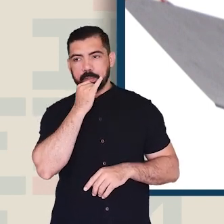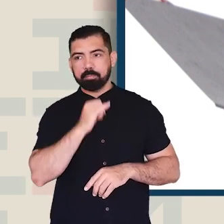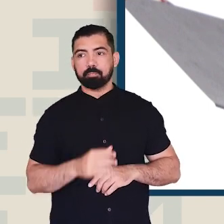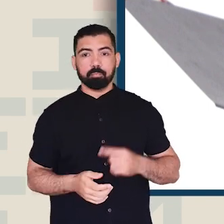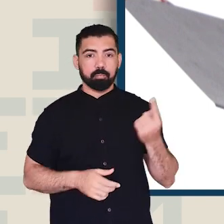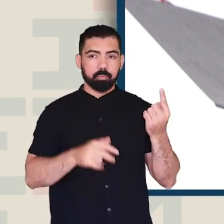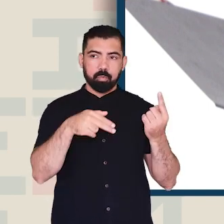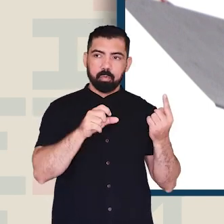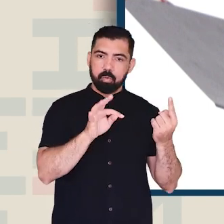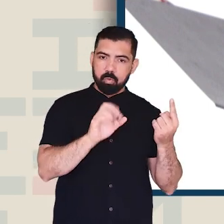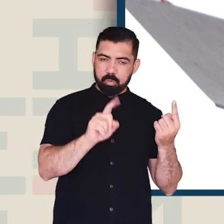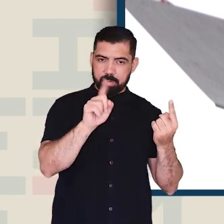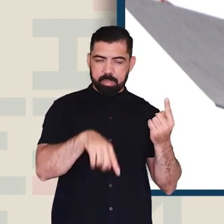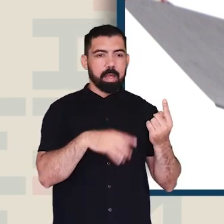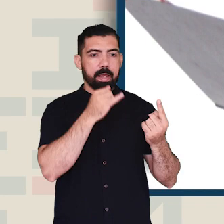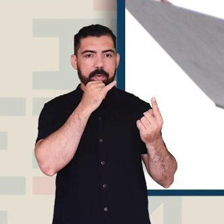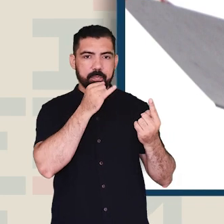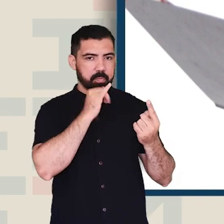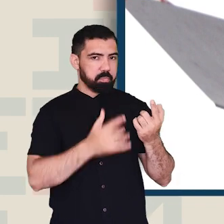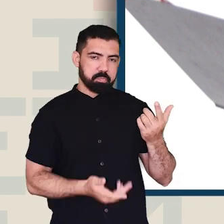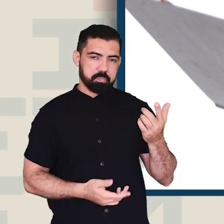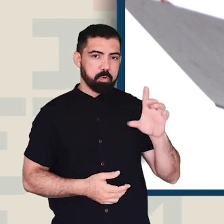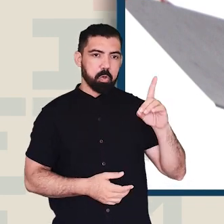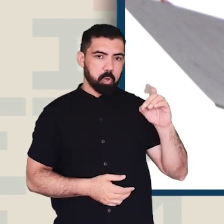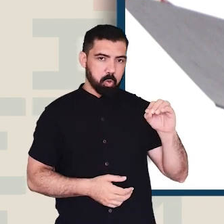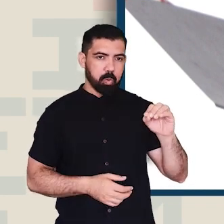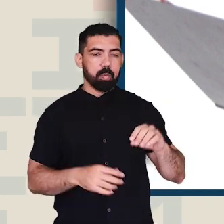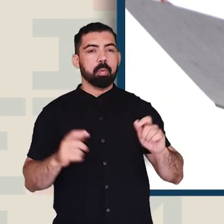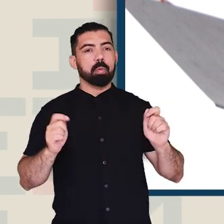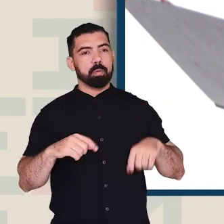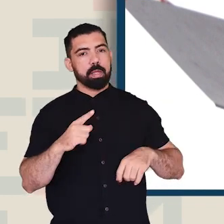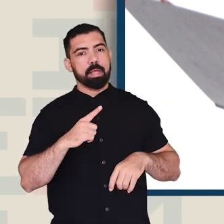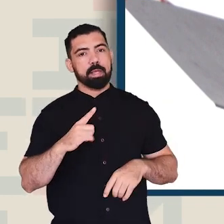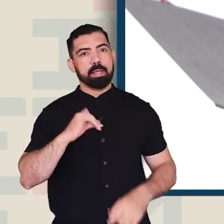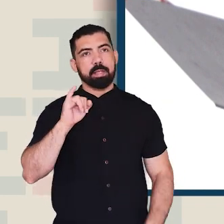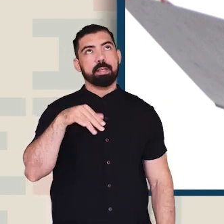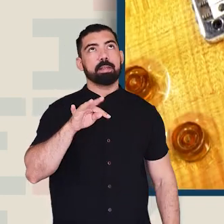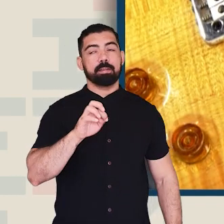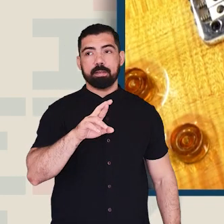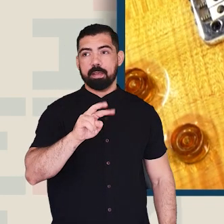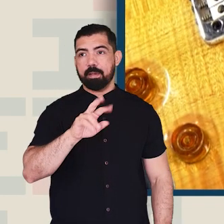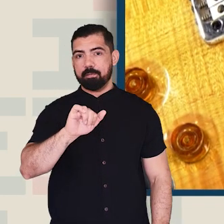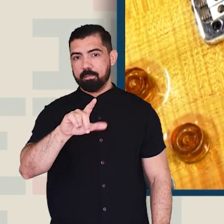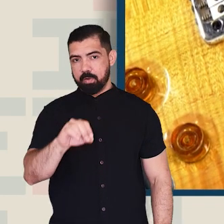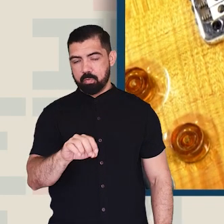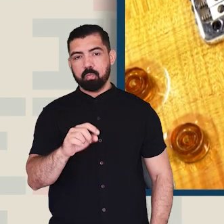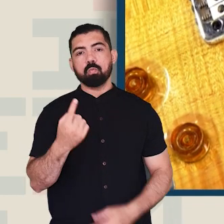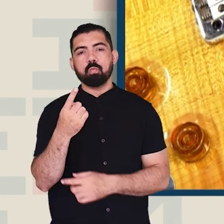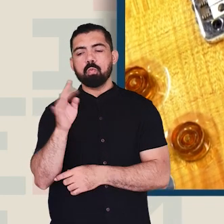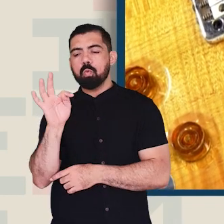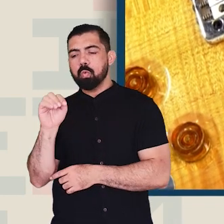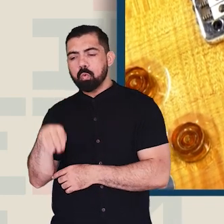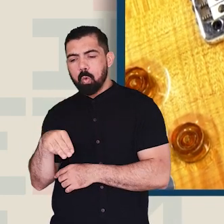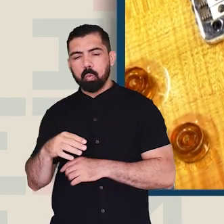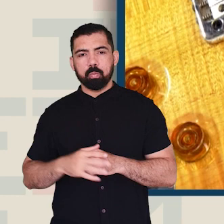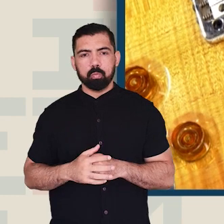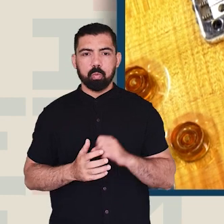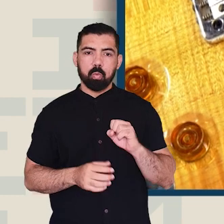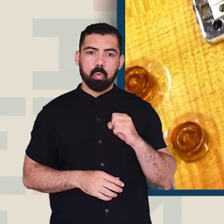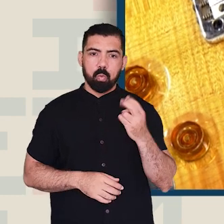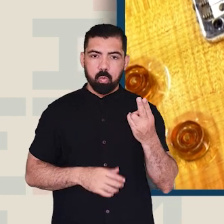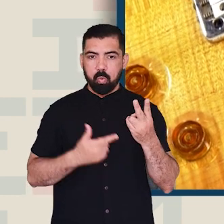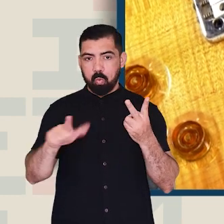vou partir aqui do Dó, você teria os intervalos de um tom,